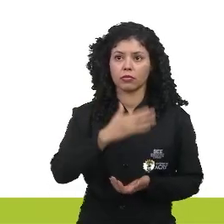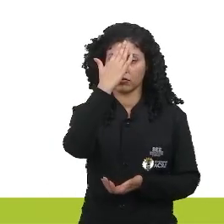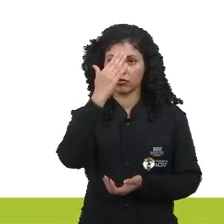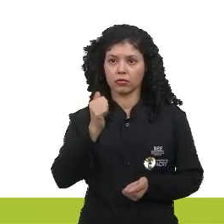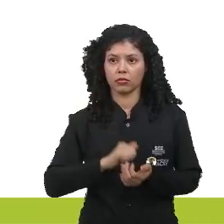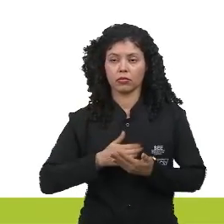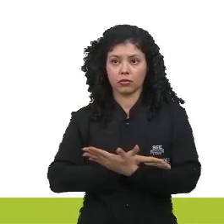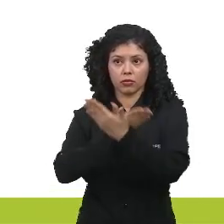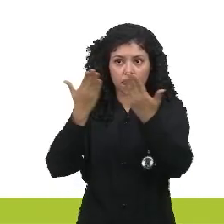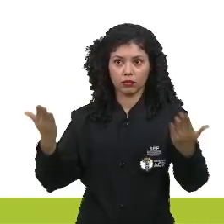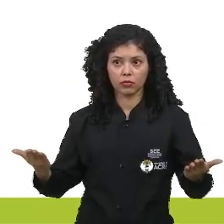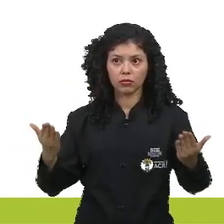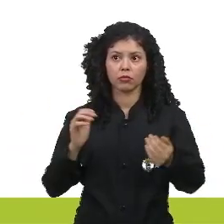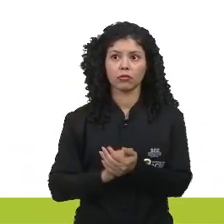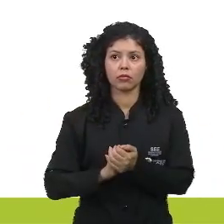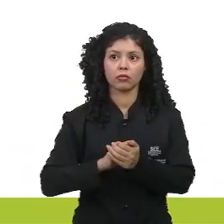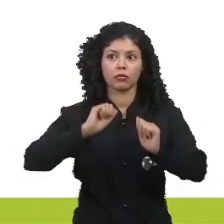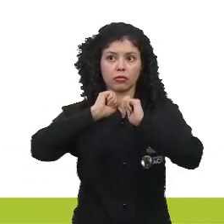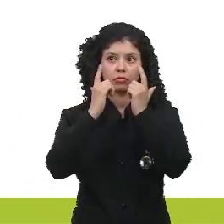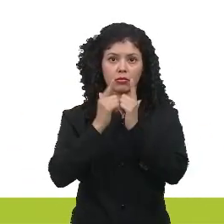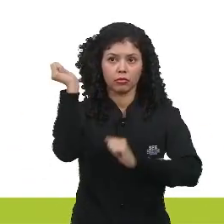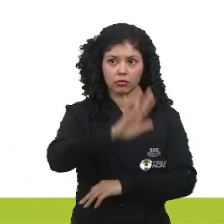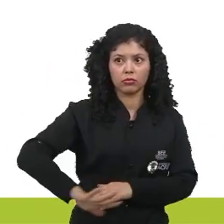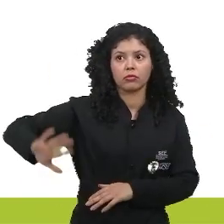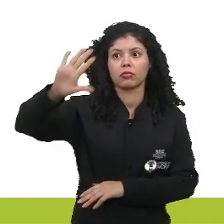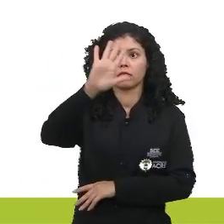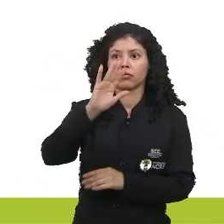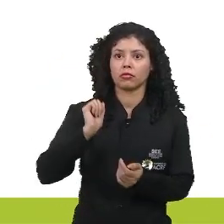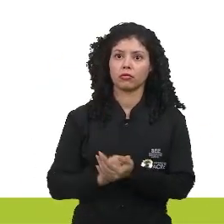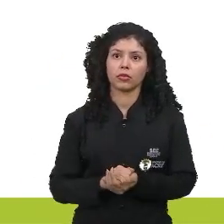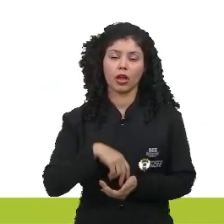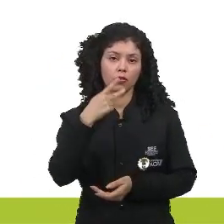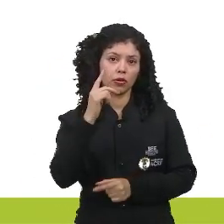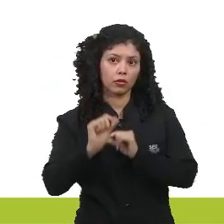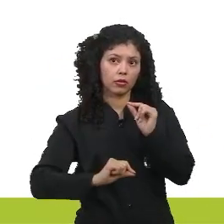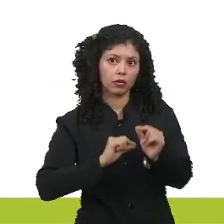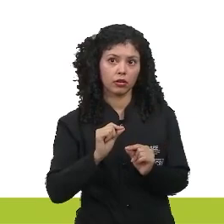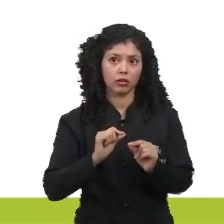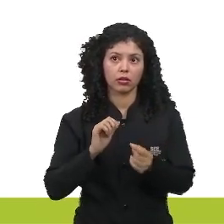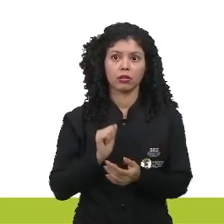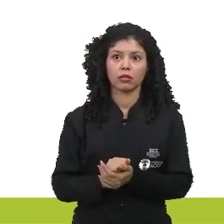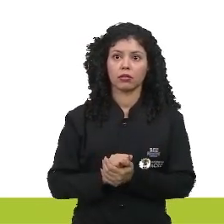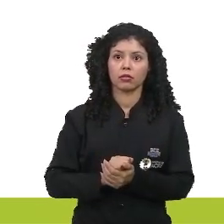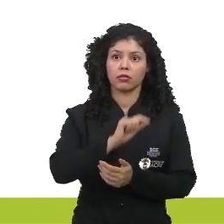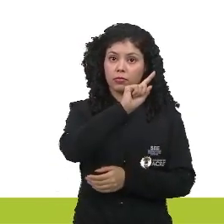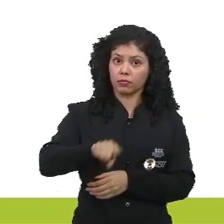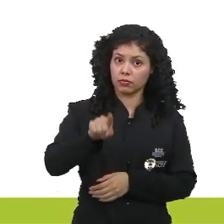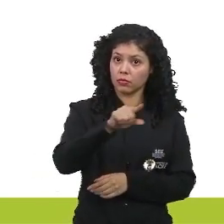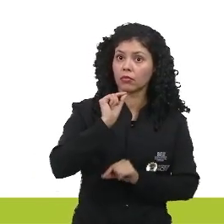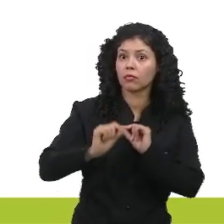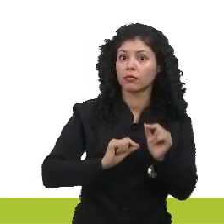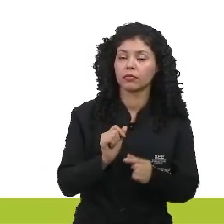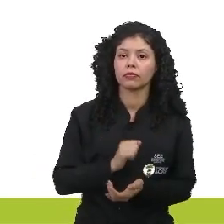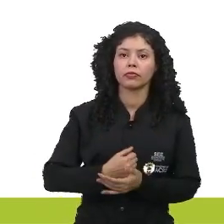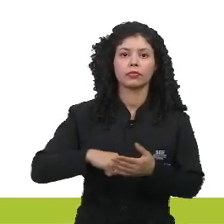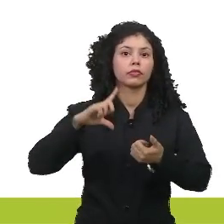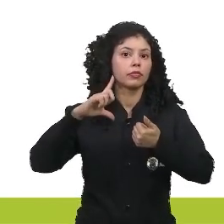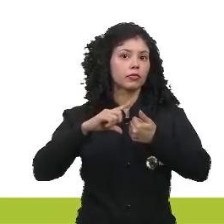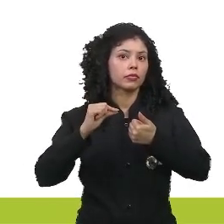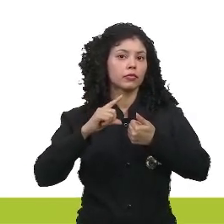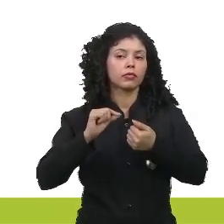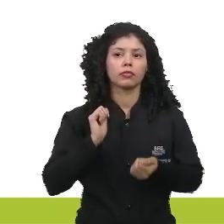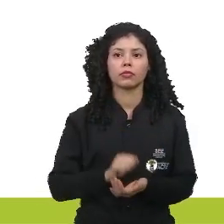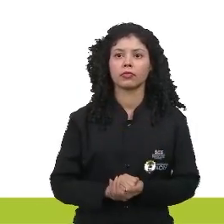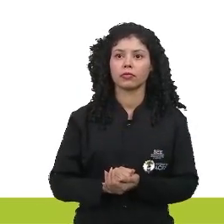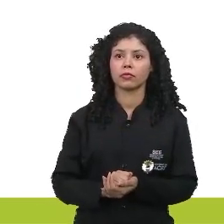do Império que a Assembleia Geral decretou e ela sancionou a lei seguinte. Artigo 1º,